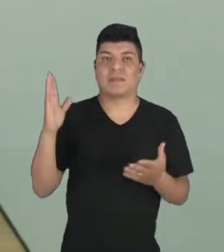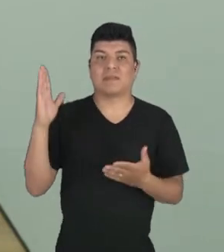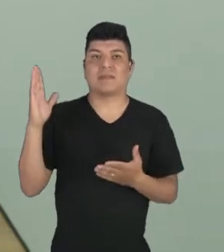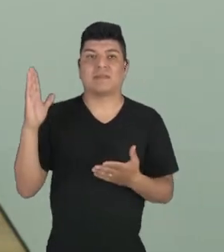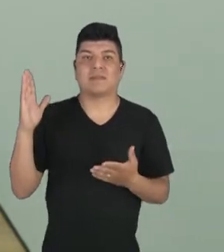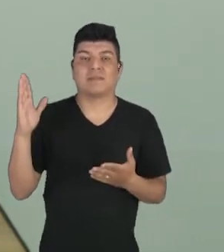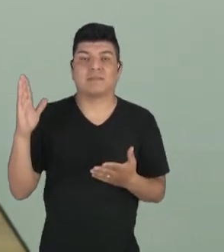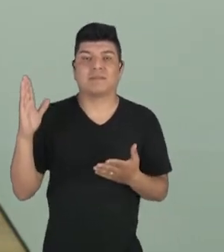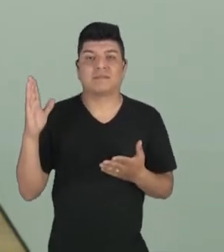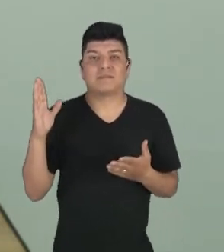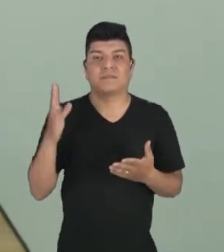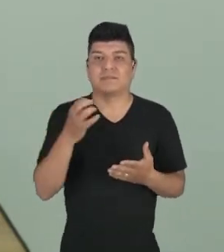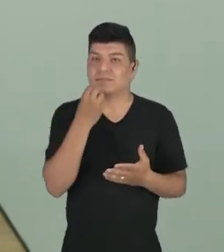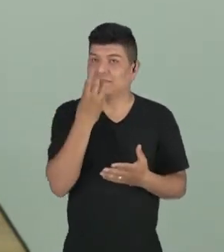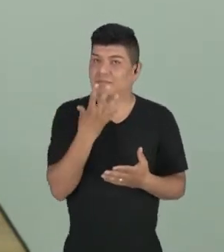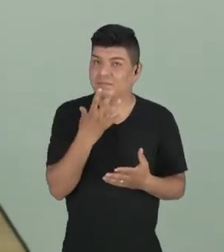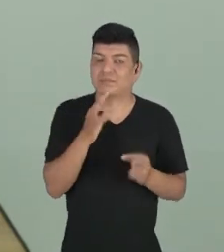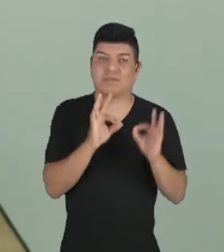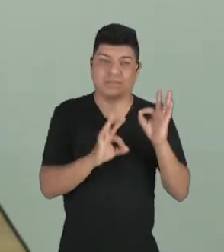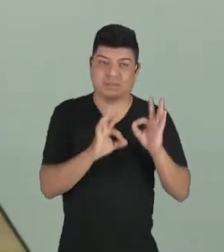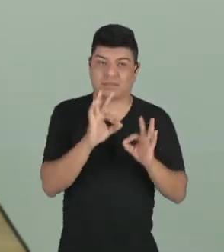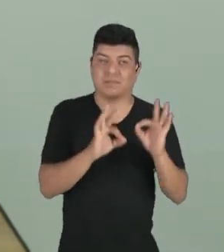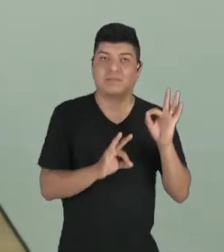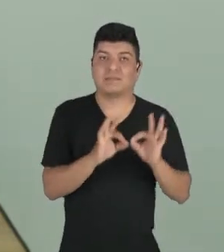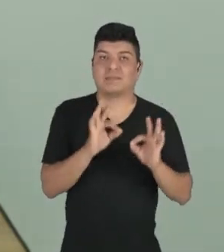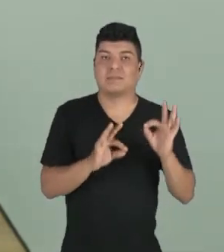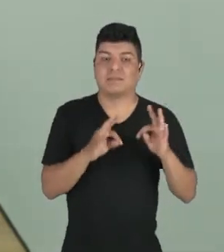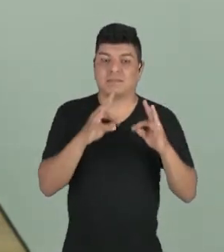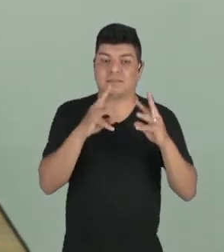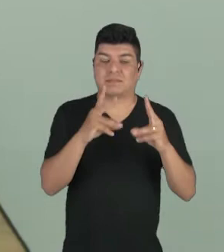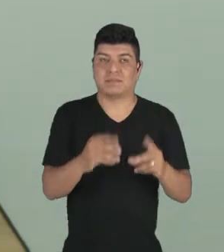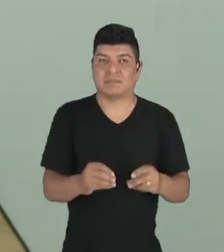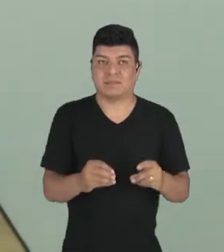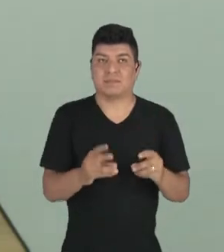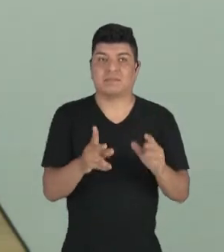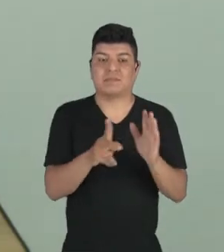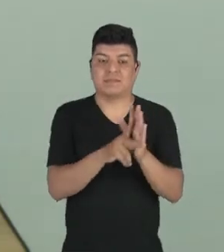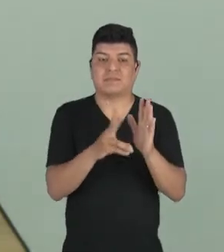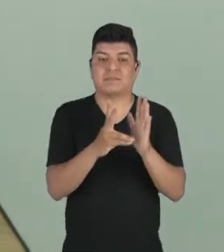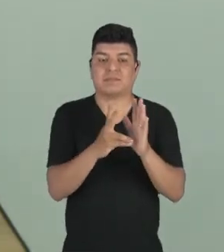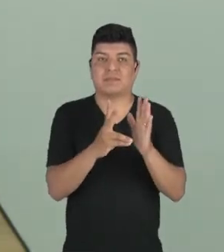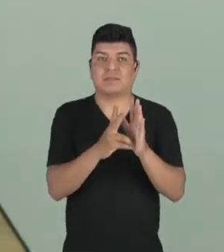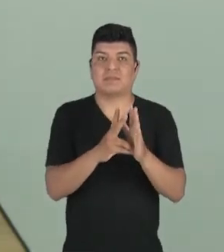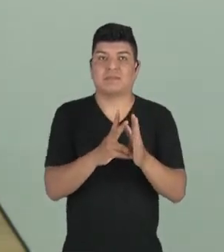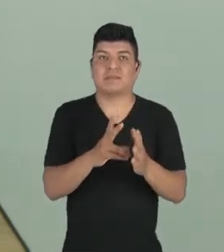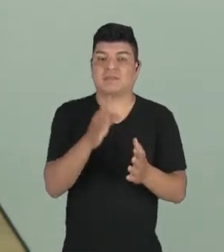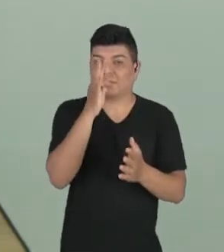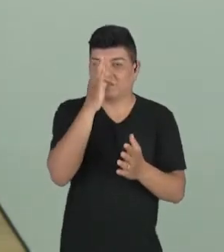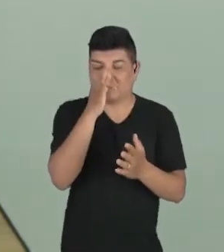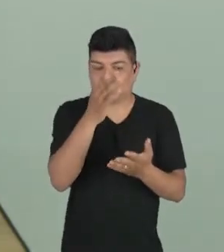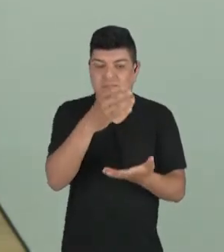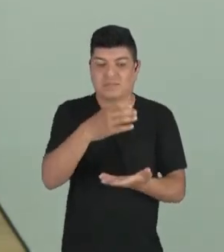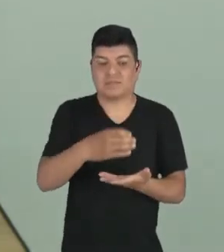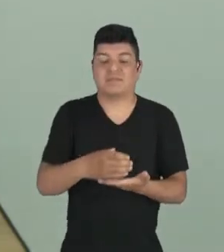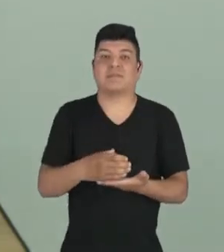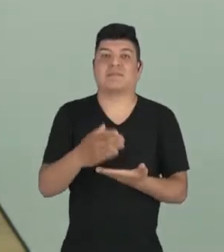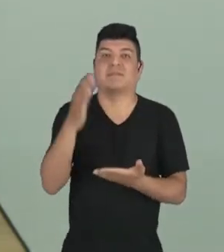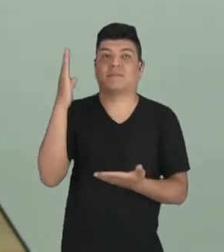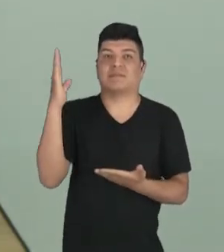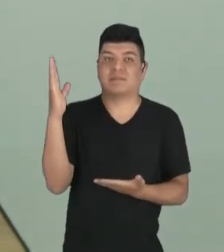né, muito bem feita também, tudo fabricada pelos indígenas. O jarrinho de planta, olha